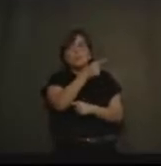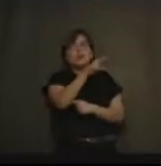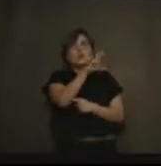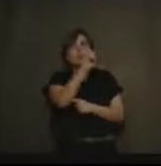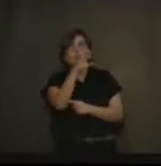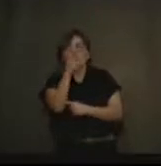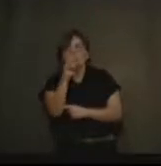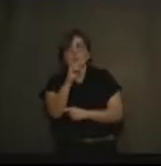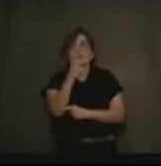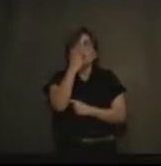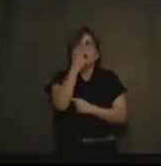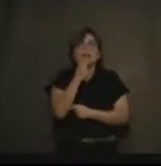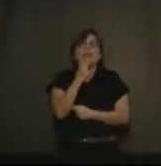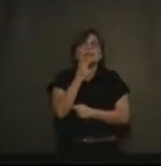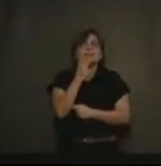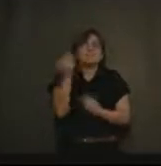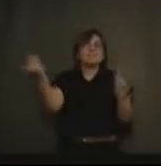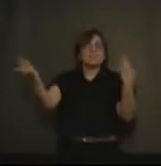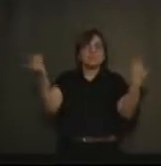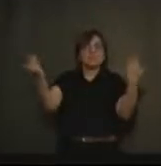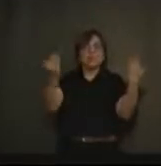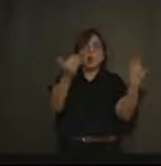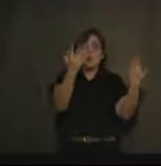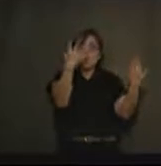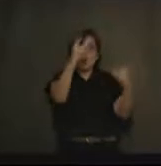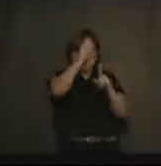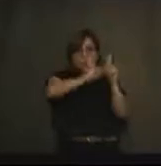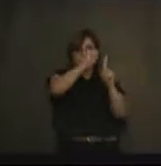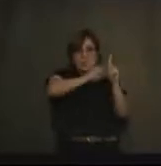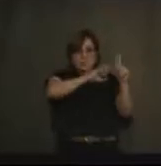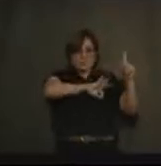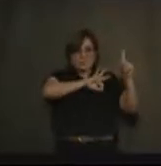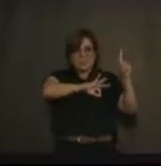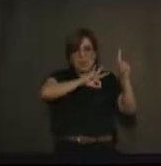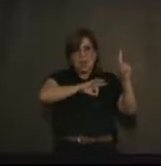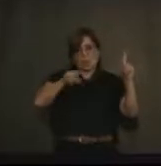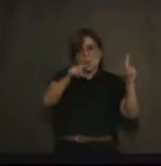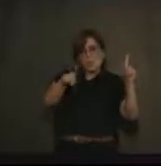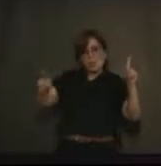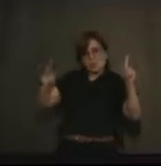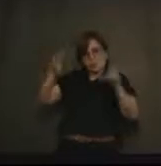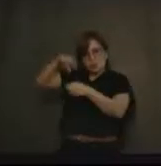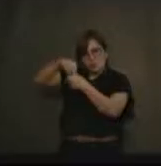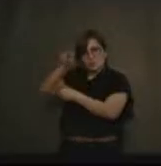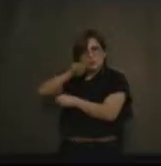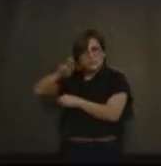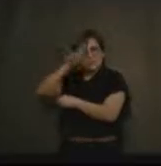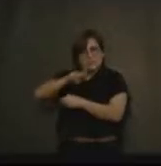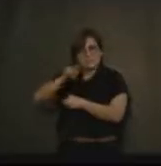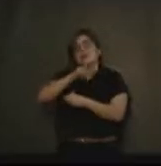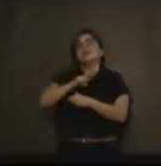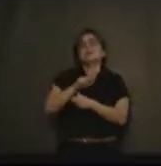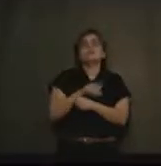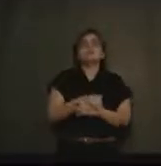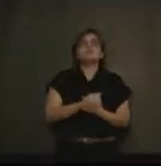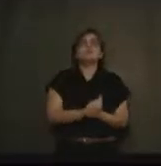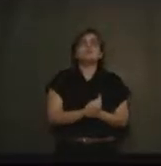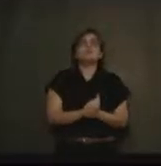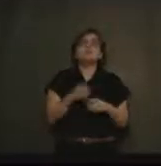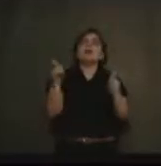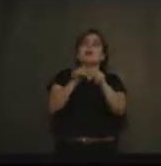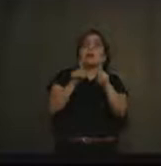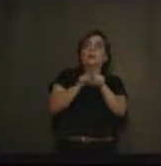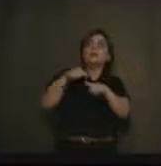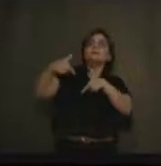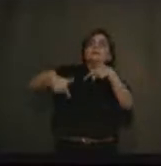de salário de um professor universitário. 4 meses do salário de Poincaré, por exemplo, que era professor na Universidade de Paris. Além disso, o